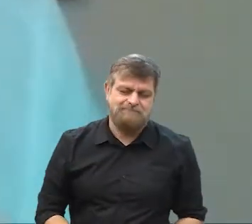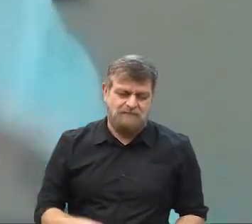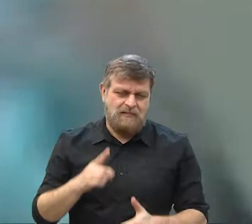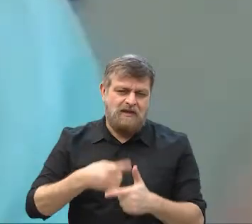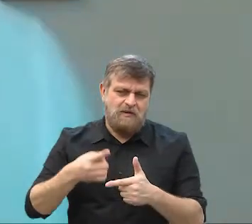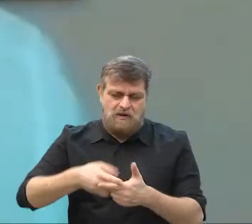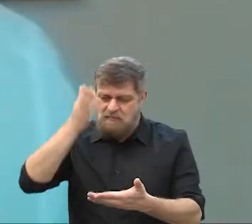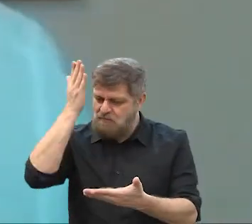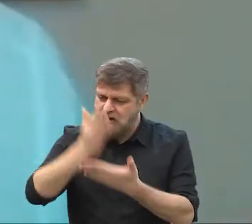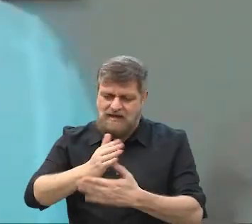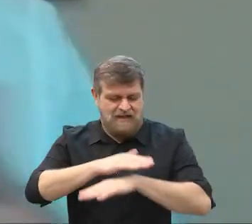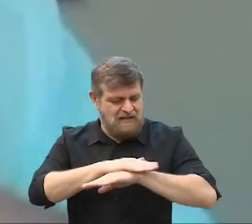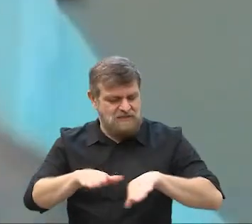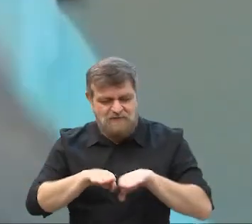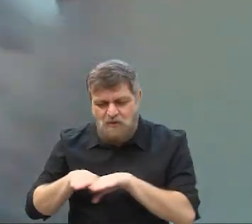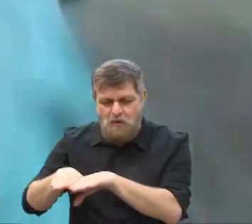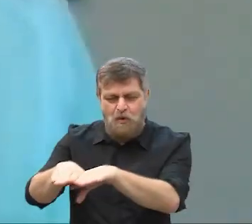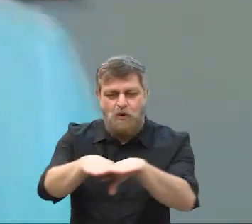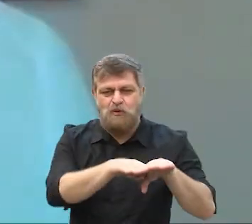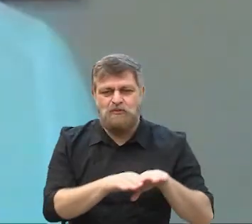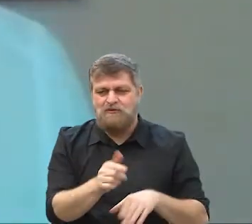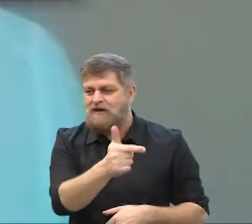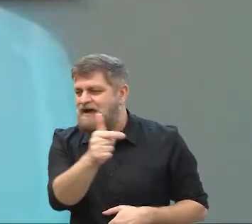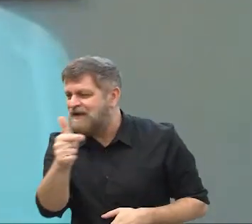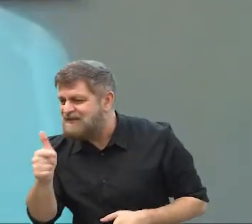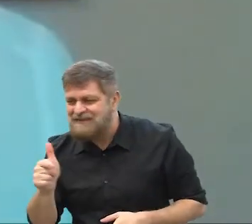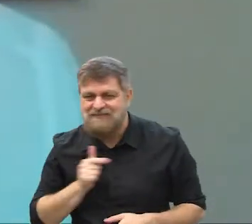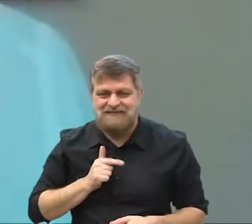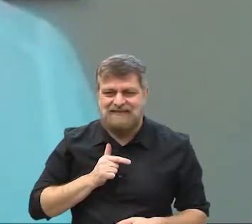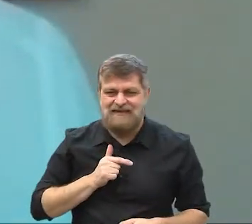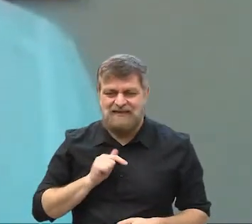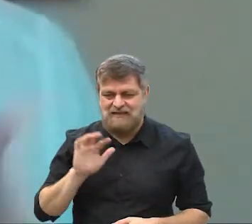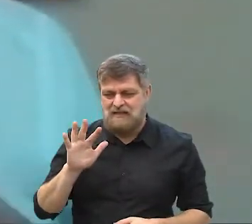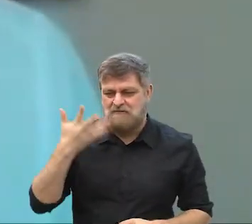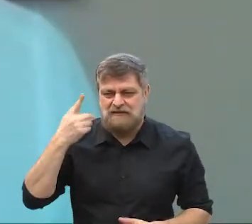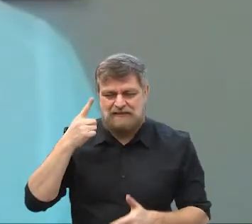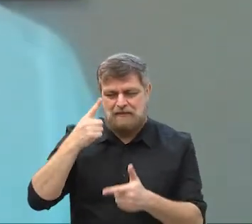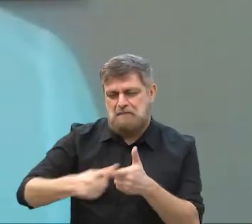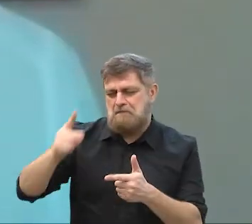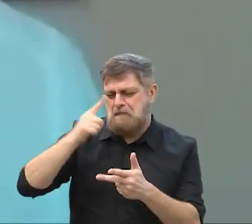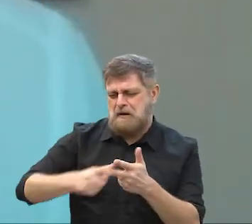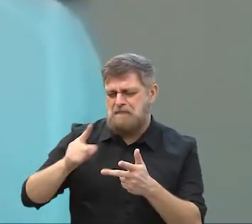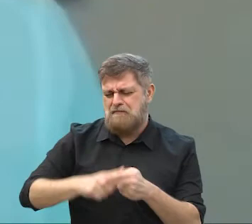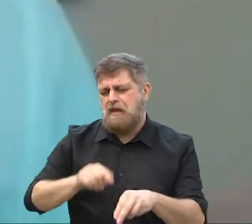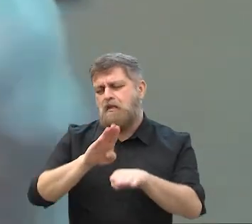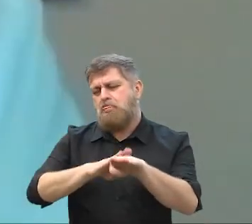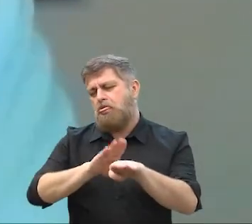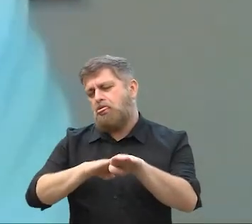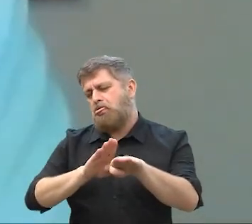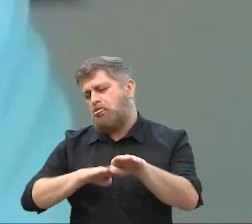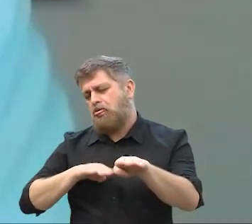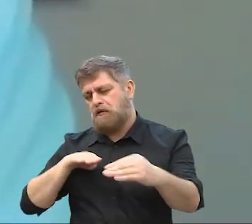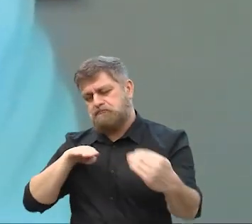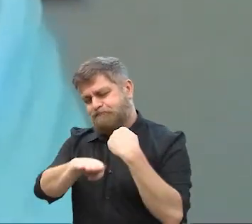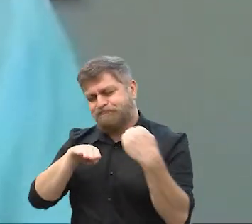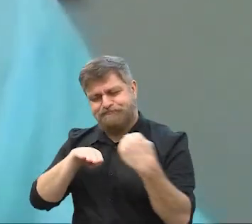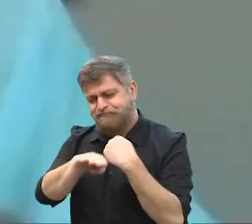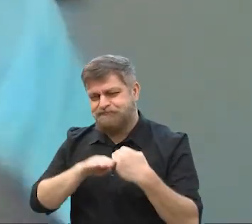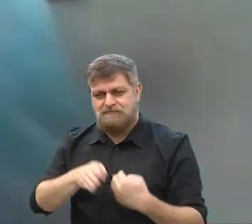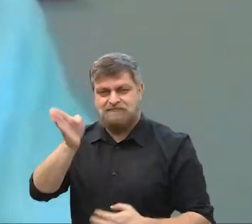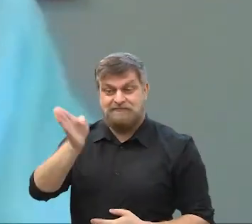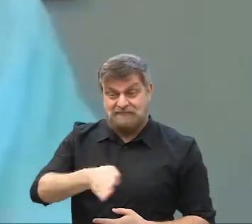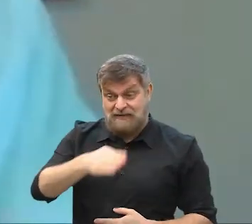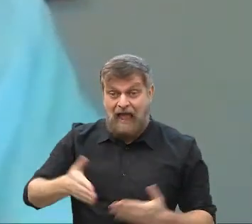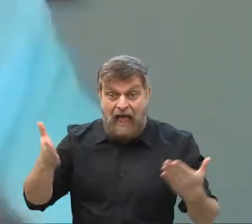resolver o problema de todos, porque não há mais nenhum tipo de problema de trânsito, porque a rua é só subida, então